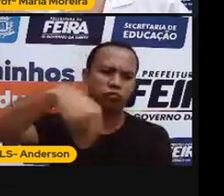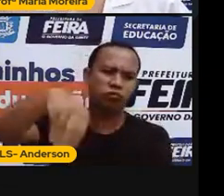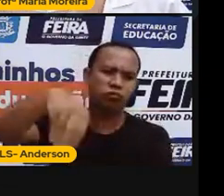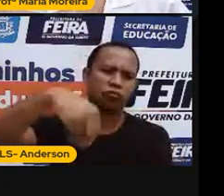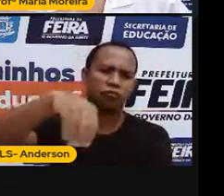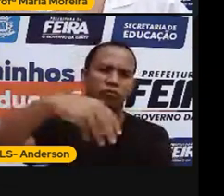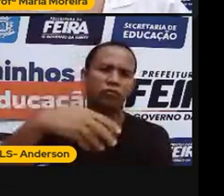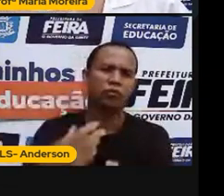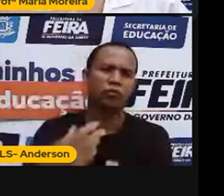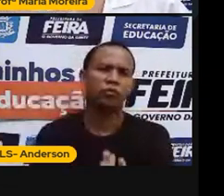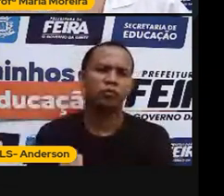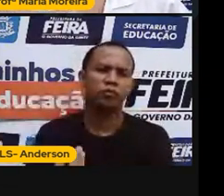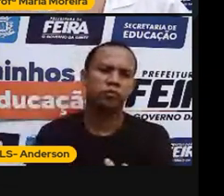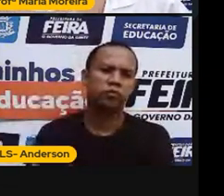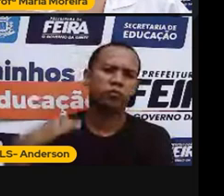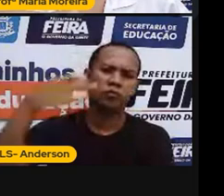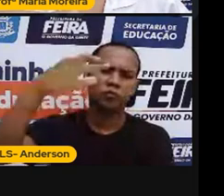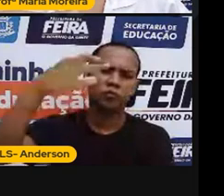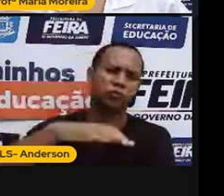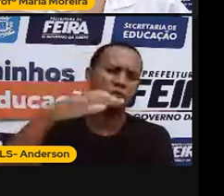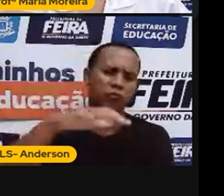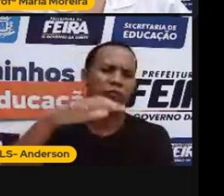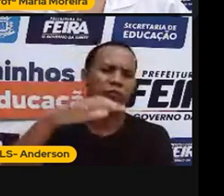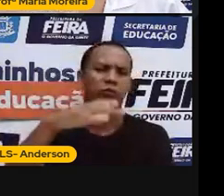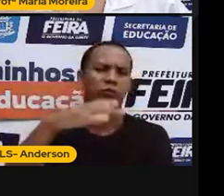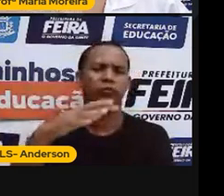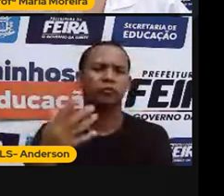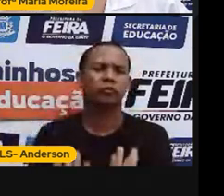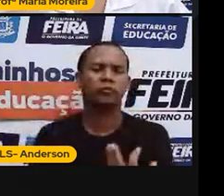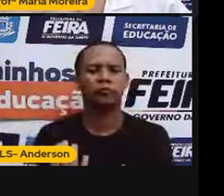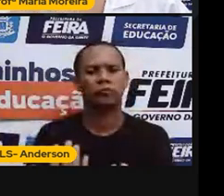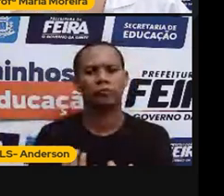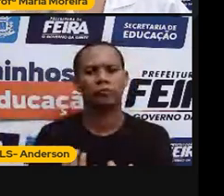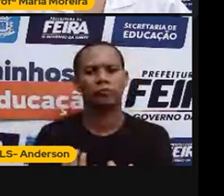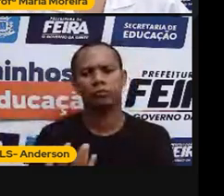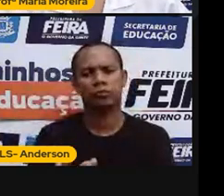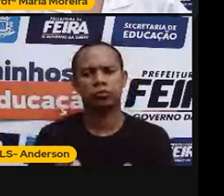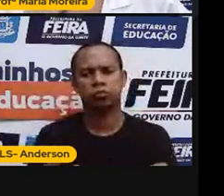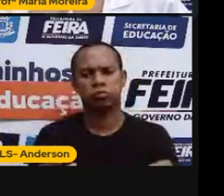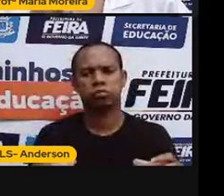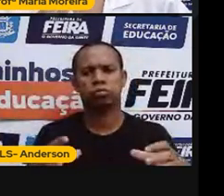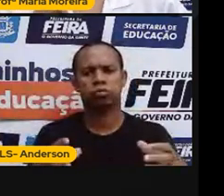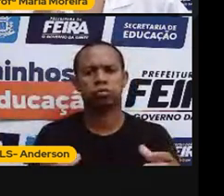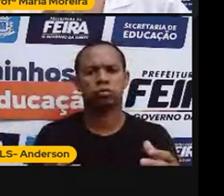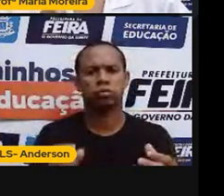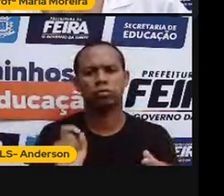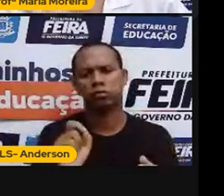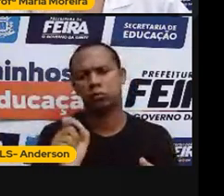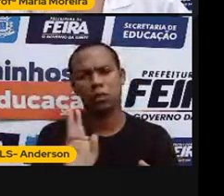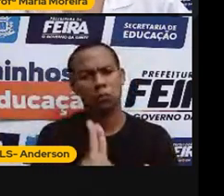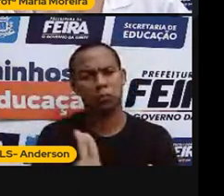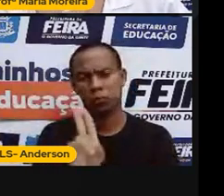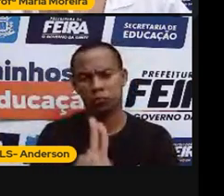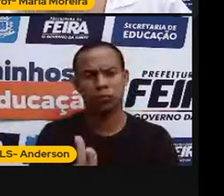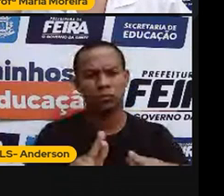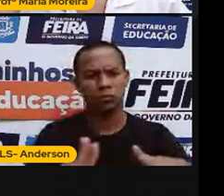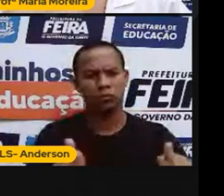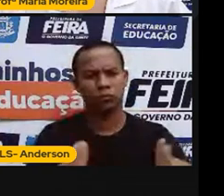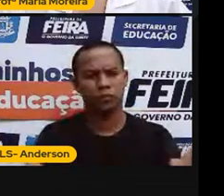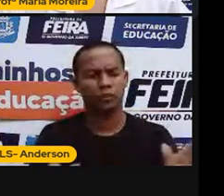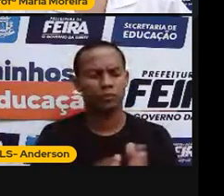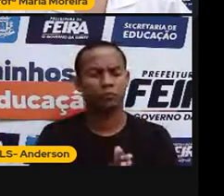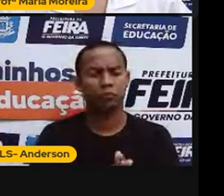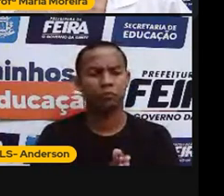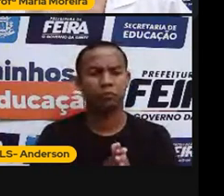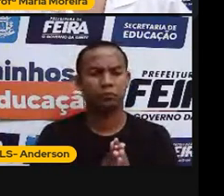plantas e coloca dentro de, para fazer de molho. E de molho, é a grosso modo, deixa